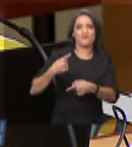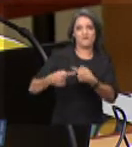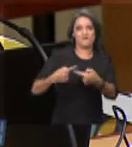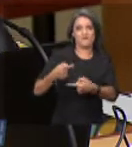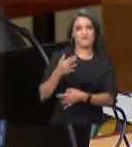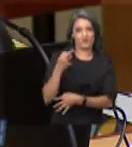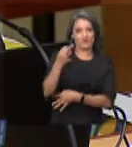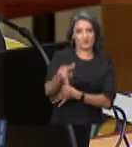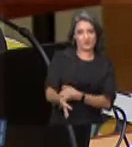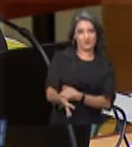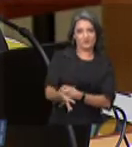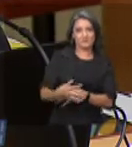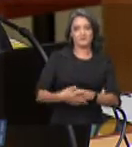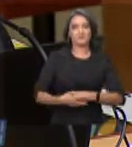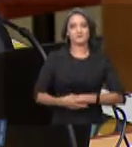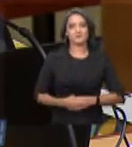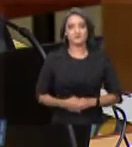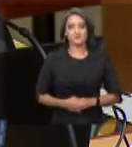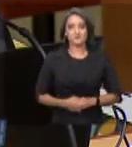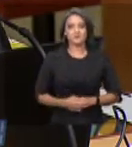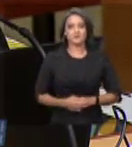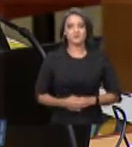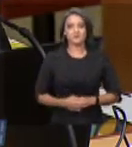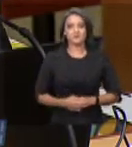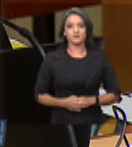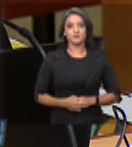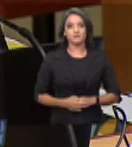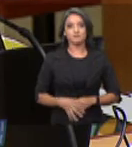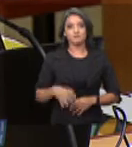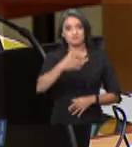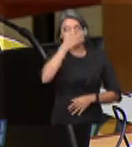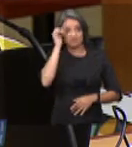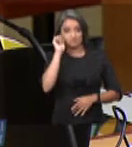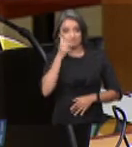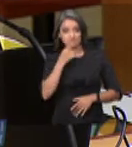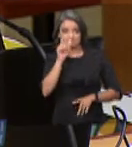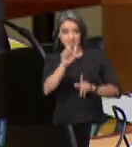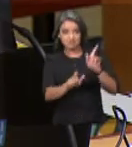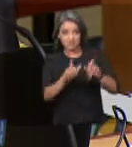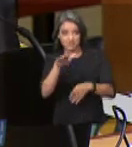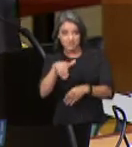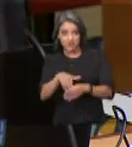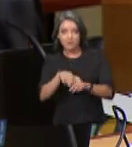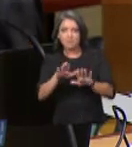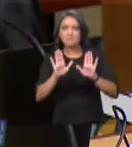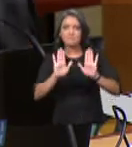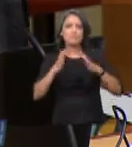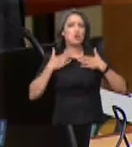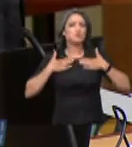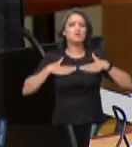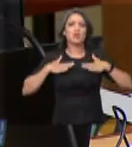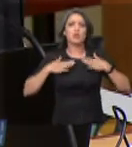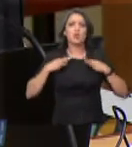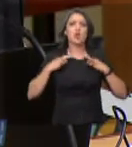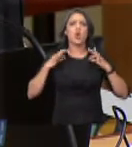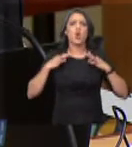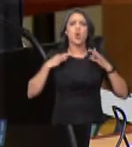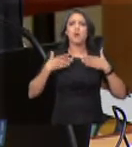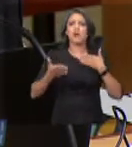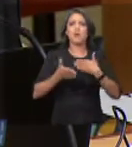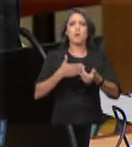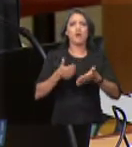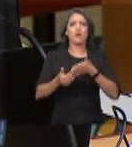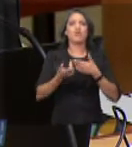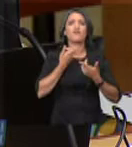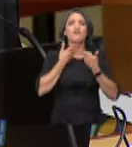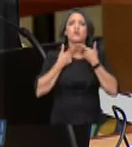futuras os eleitores e as eleitoras também podem ficar tranquilos que podem ir vestidos trajando a camisa